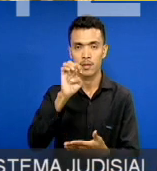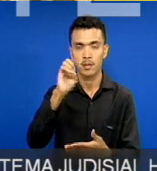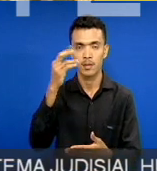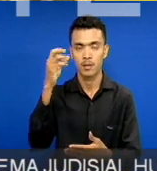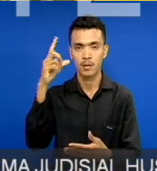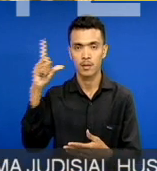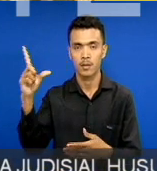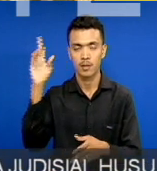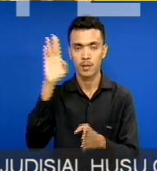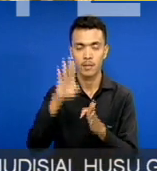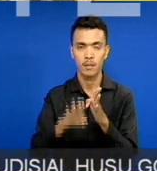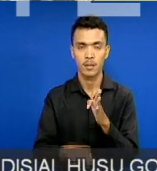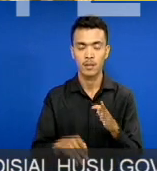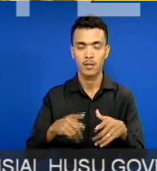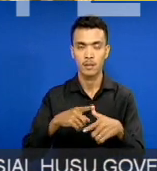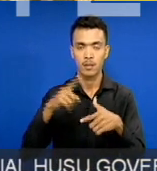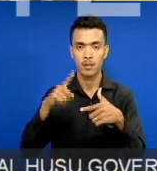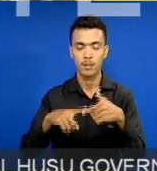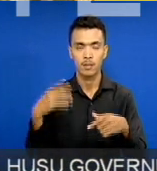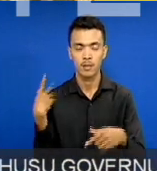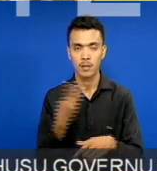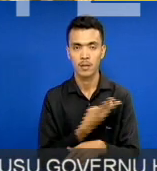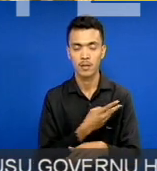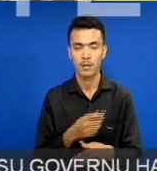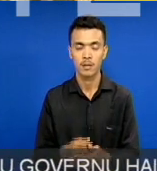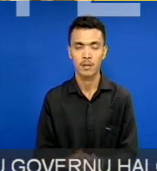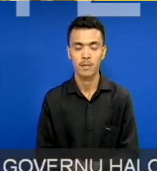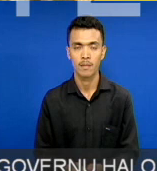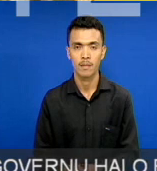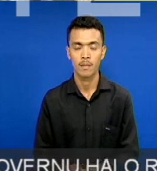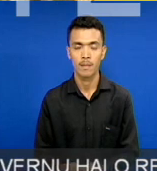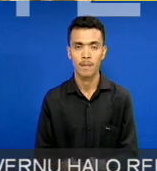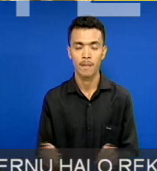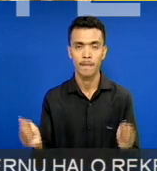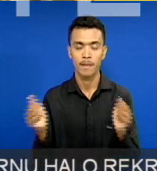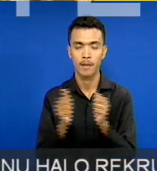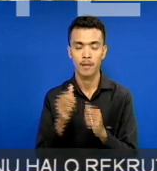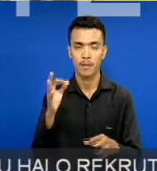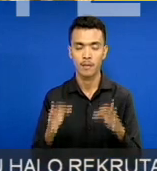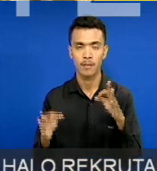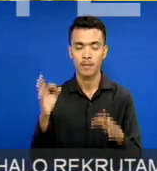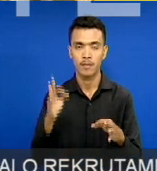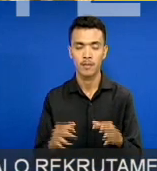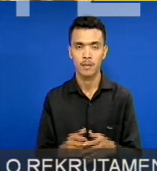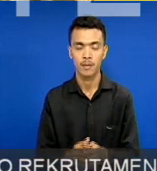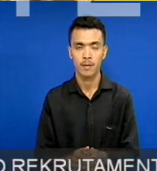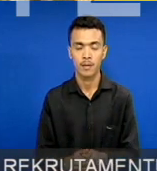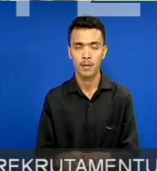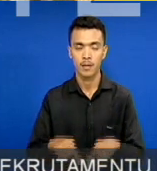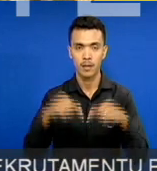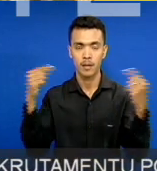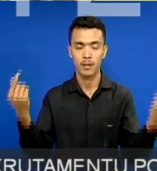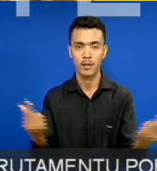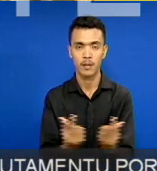em momento balo, mas ver depois, e está recupera a ferro falha, ou arrando Sira no outro, mas está de equipa stand-by,